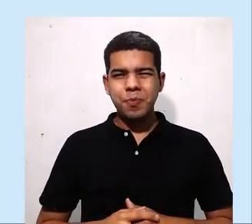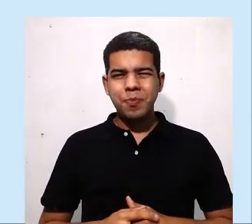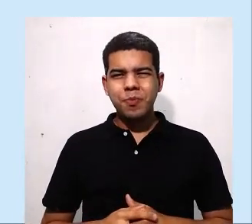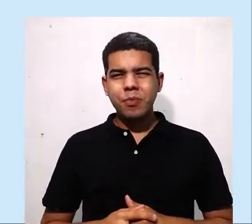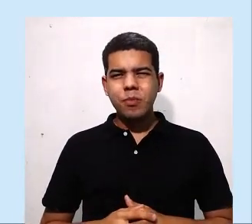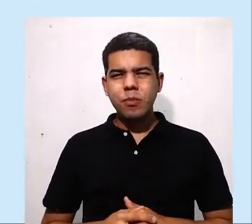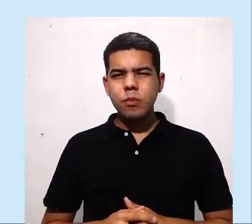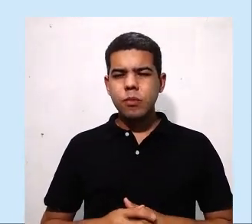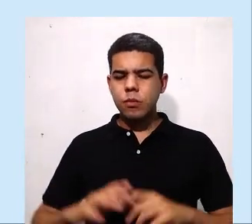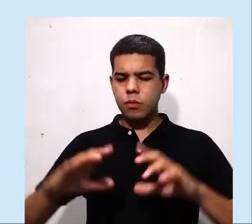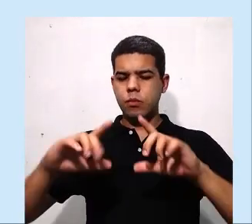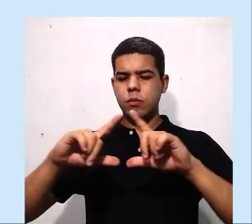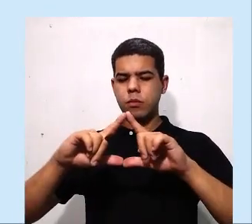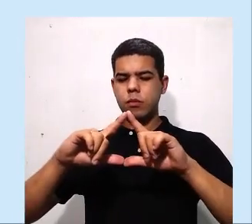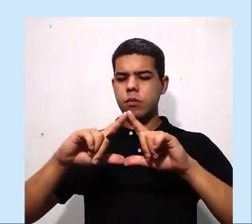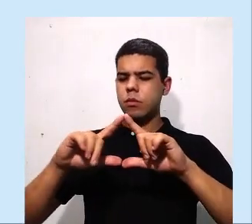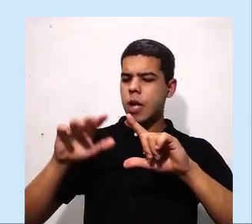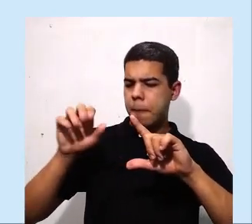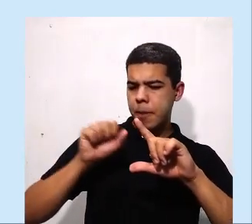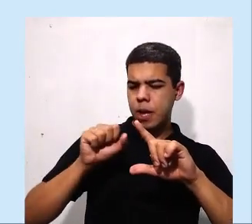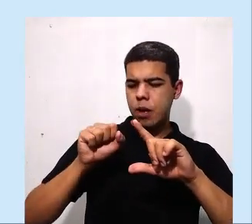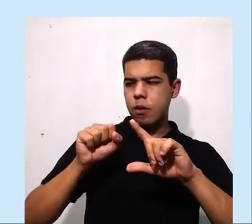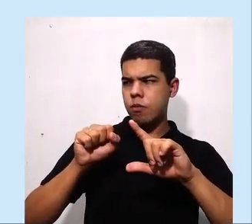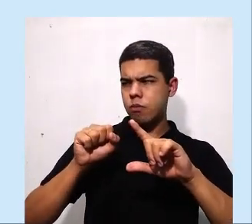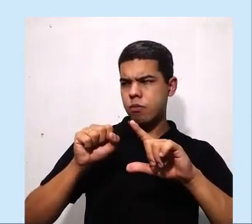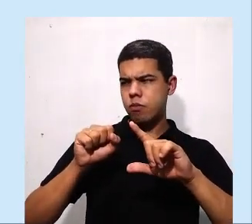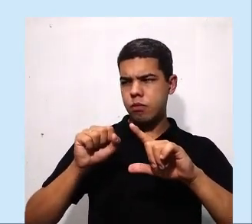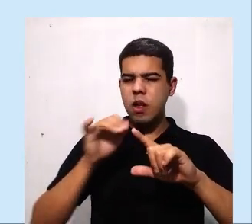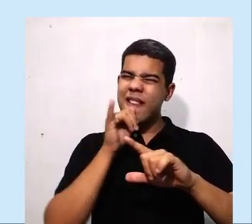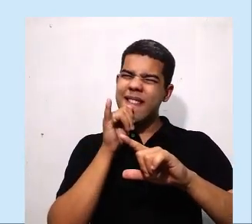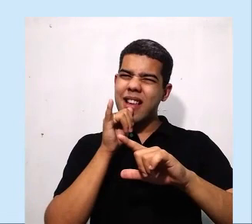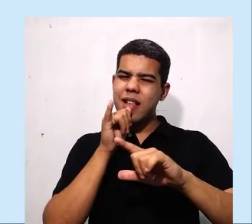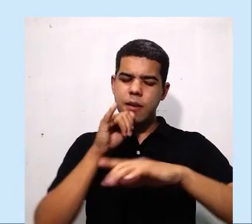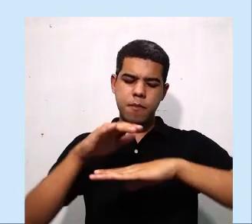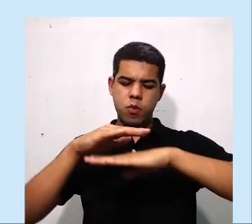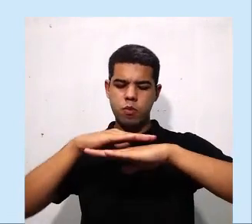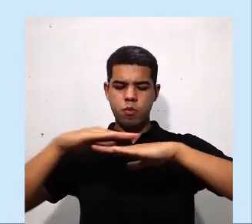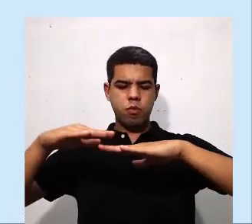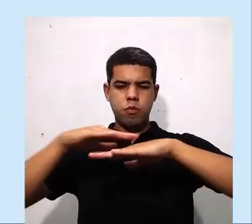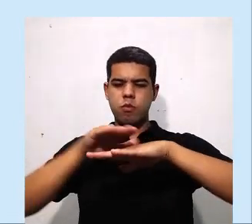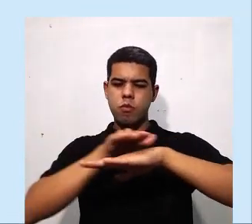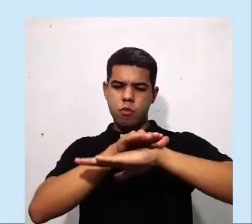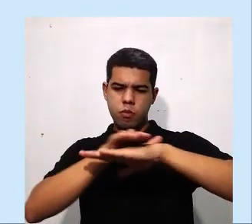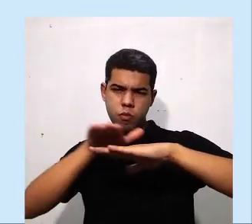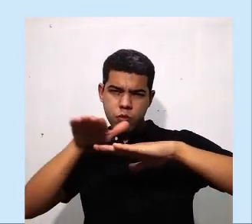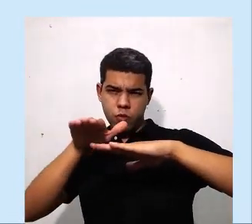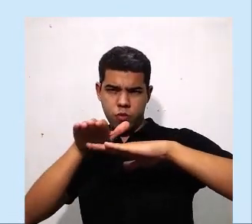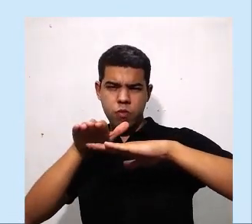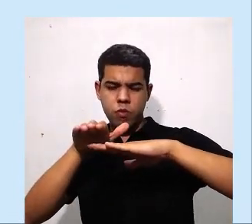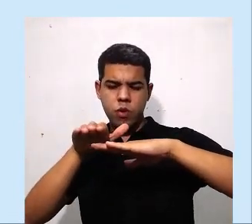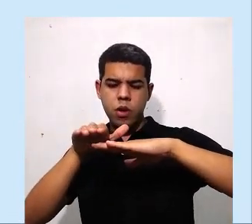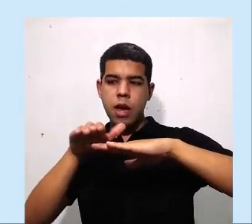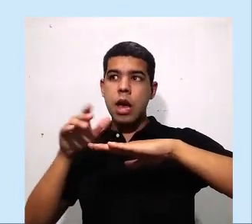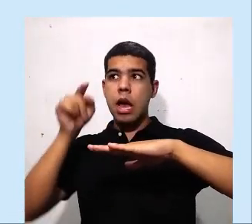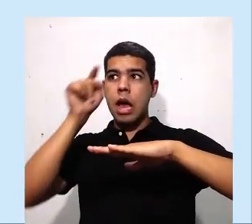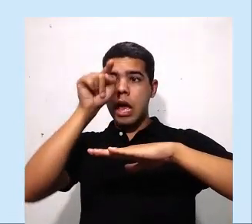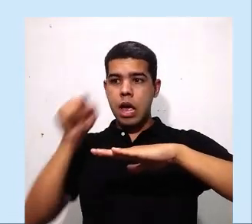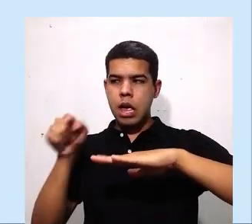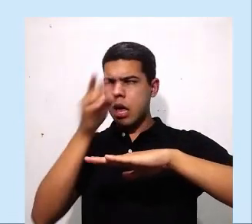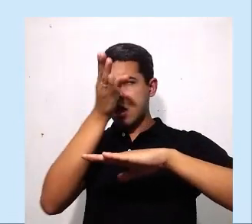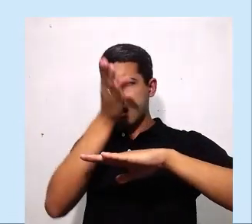somo com os outros dois. Então, peguei esse lado, vamos dizer assim, a medida dele. E vou somar com os outros dois. Somei esses dois.